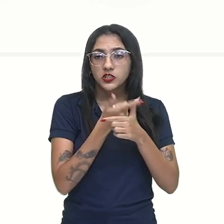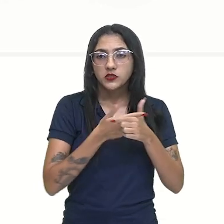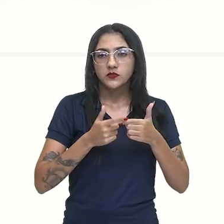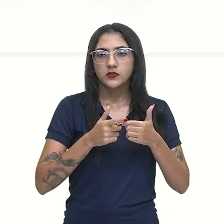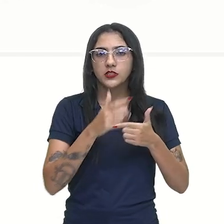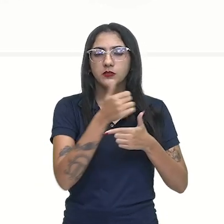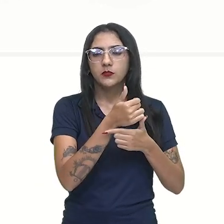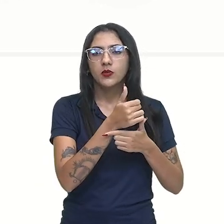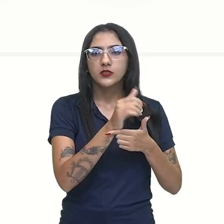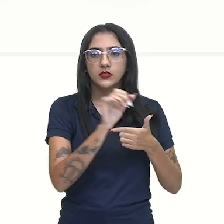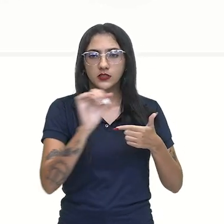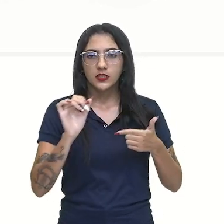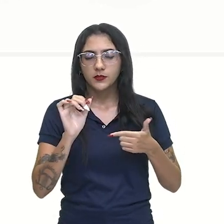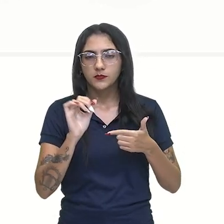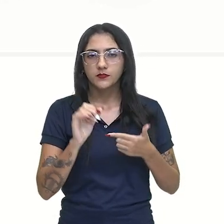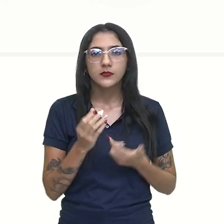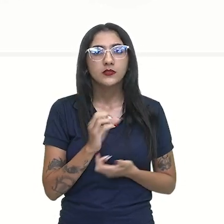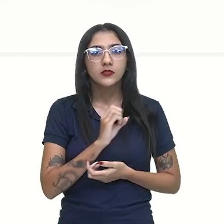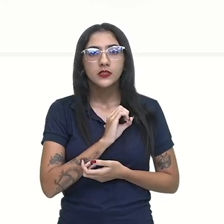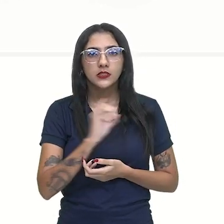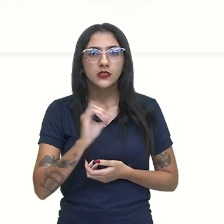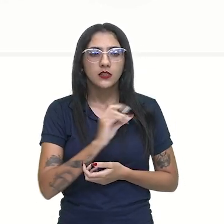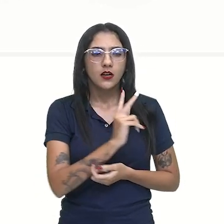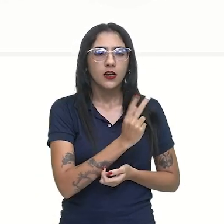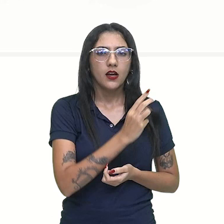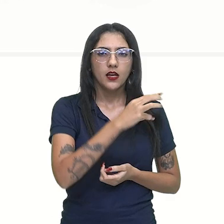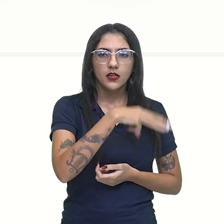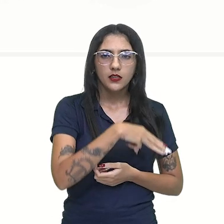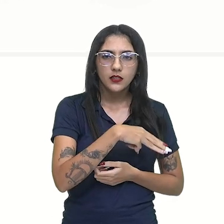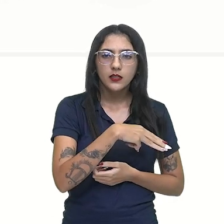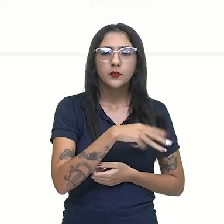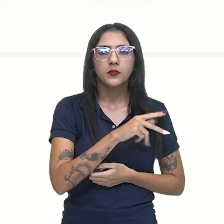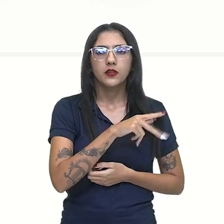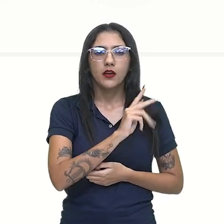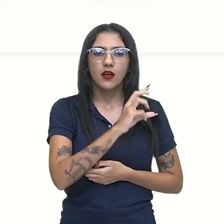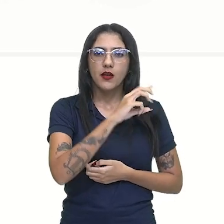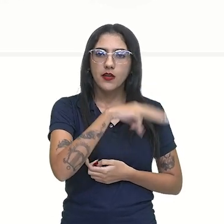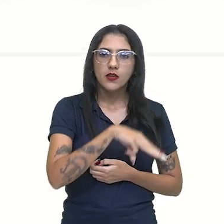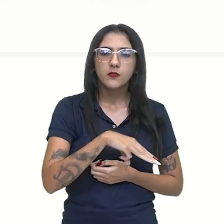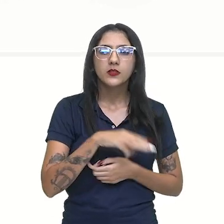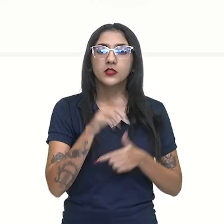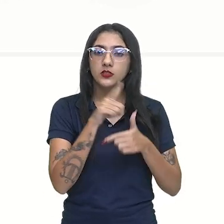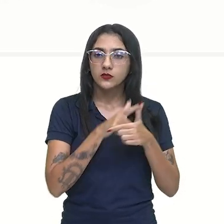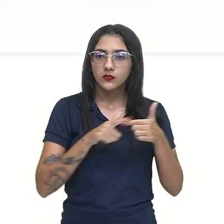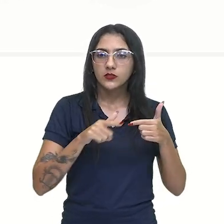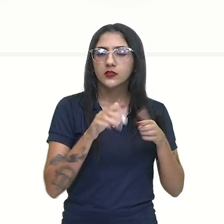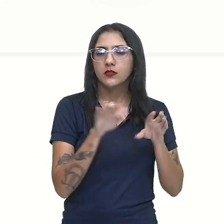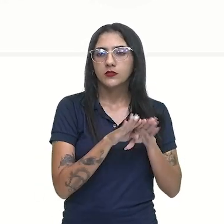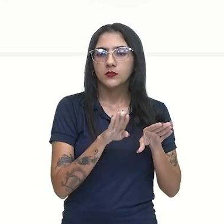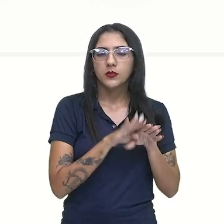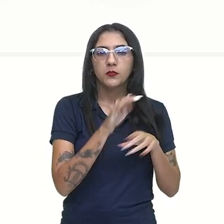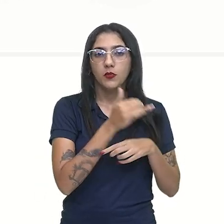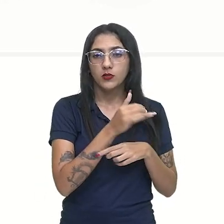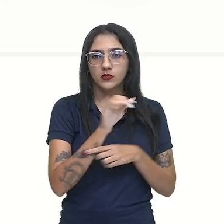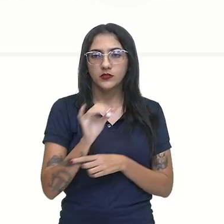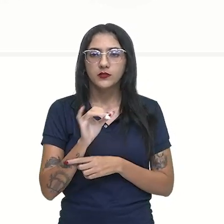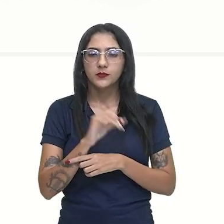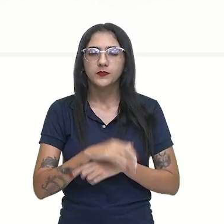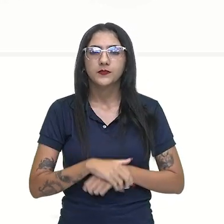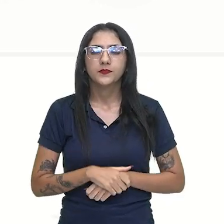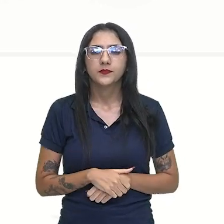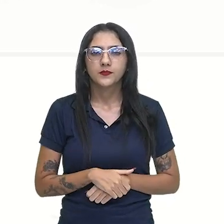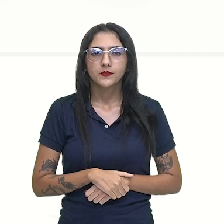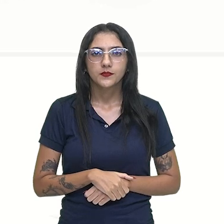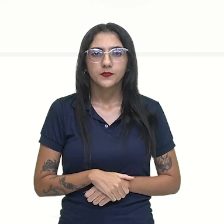100. Se eu fosse para hectômetro, mais uma divisão por 100. Se eu fosse para quilômetro quadrado, mais uma divisão por 100, tá?